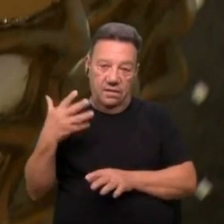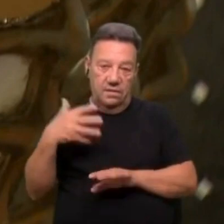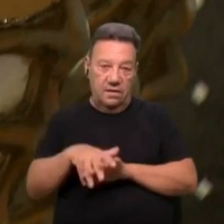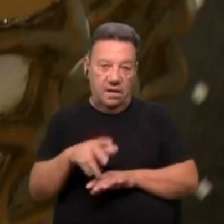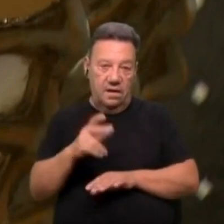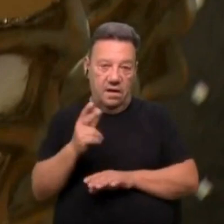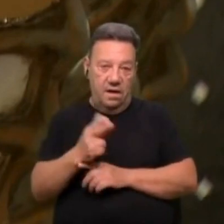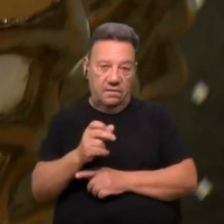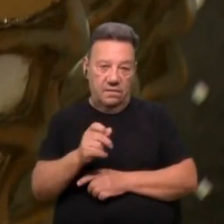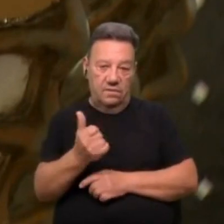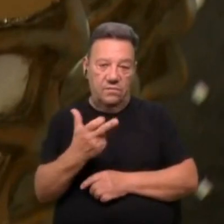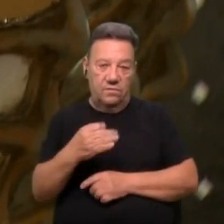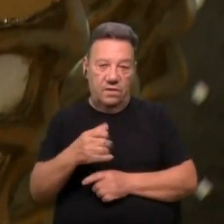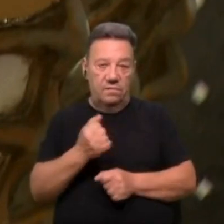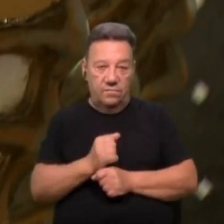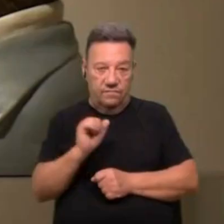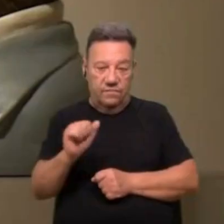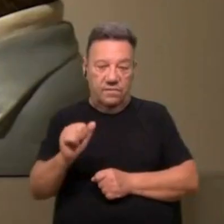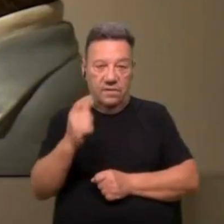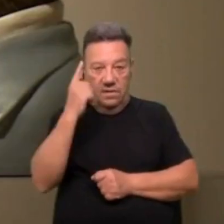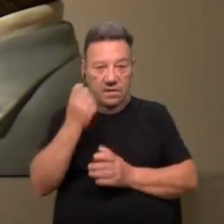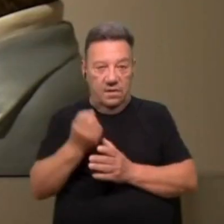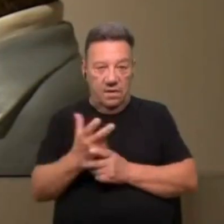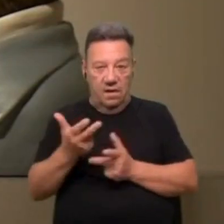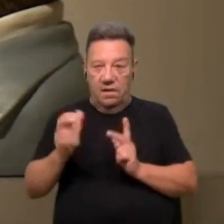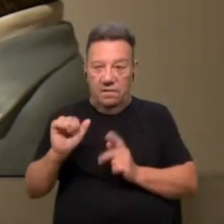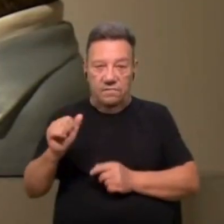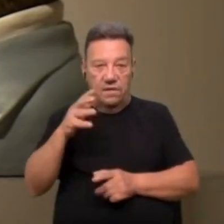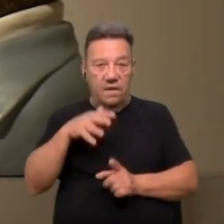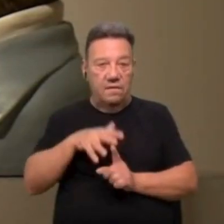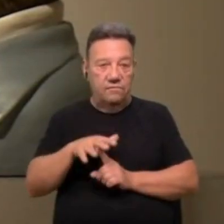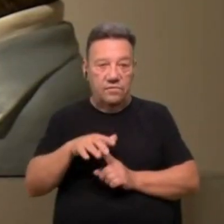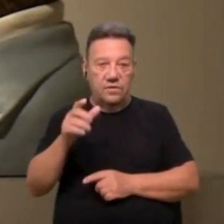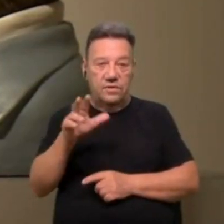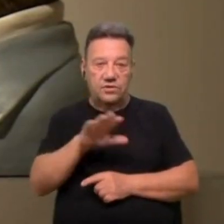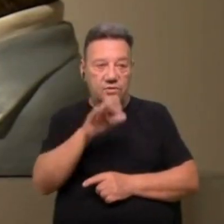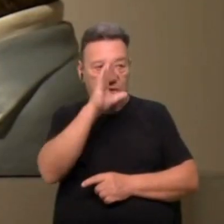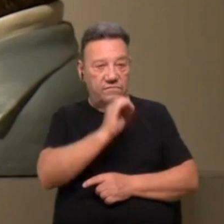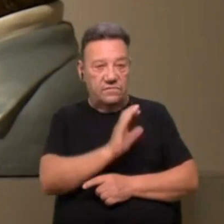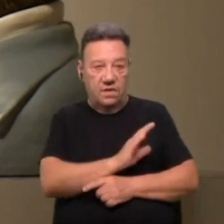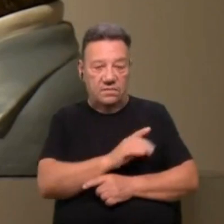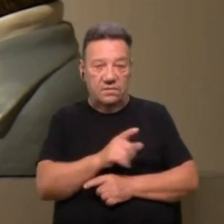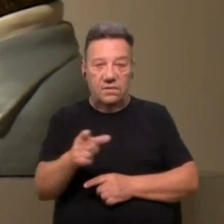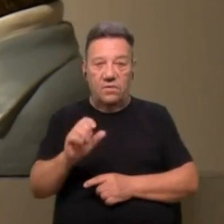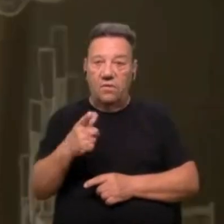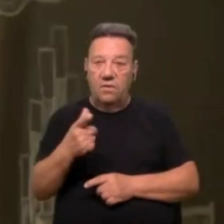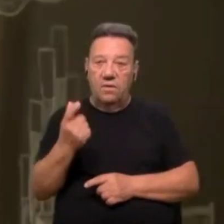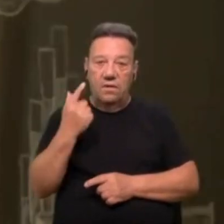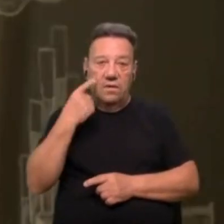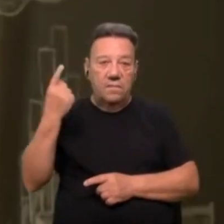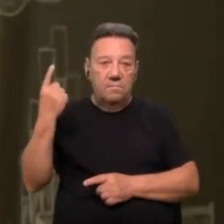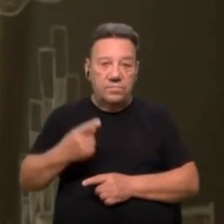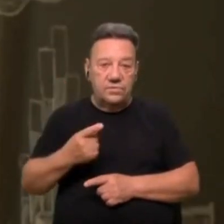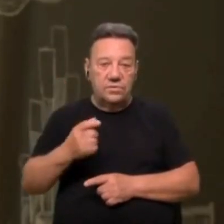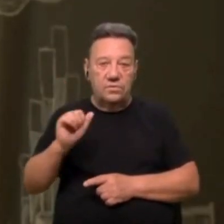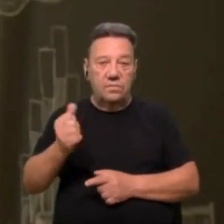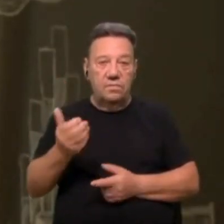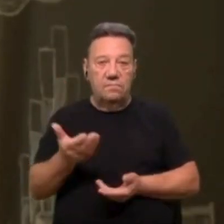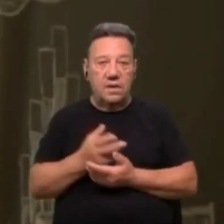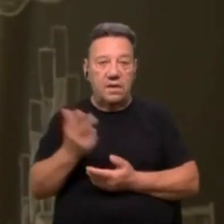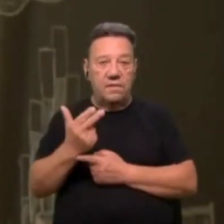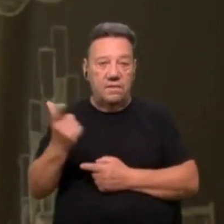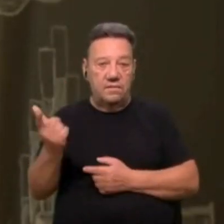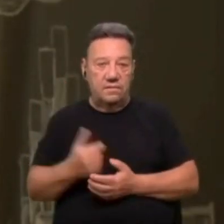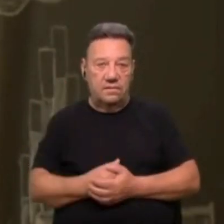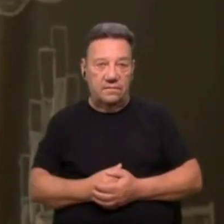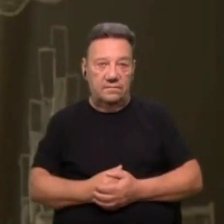bruta. Uma arte produzida por criadores livres da influência de estilos oficiais ou das imposições do mercado de